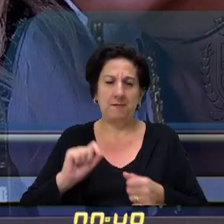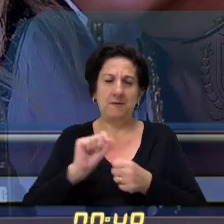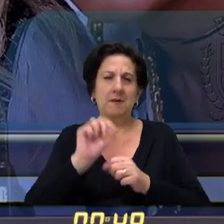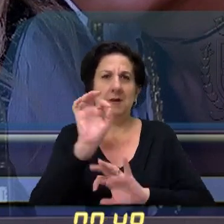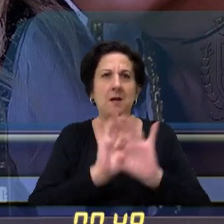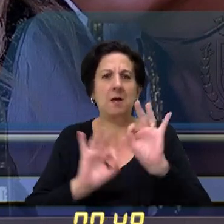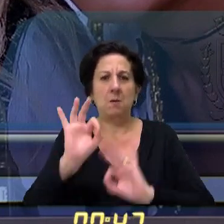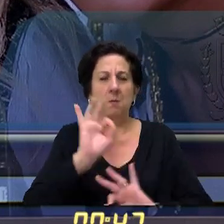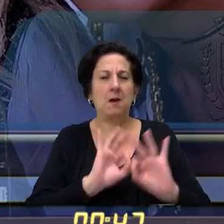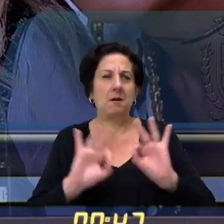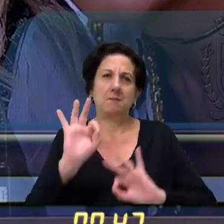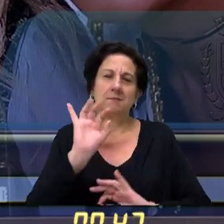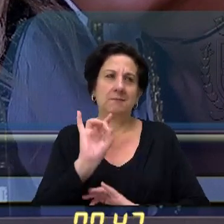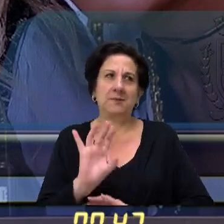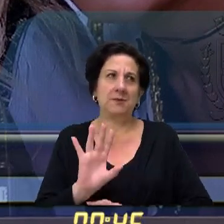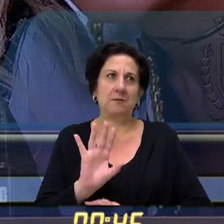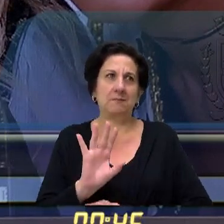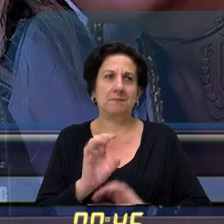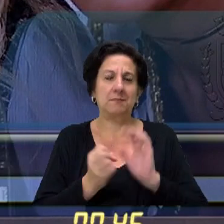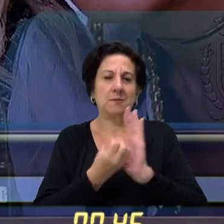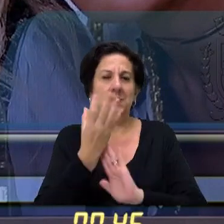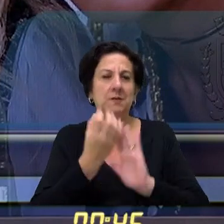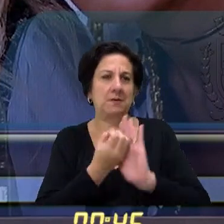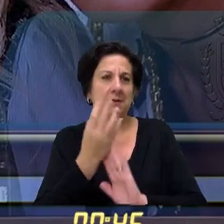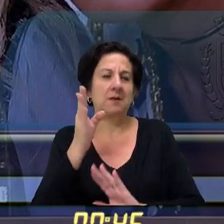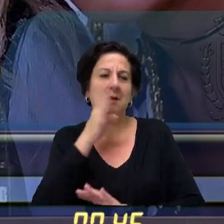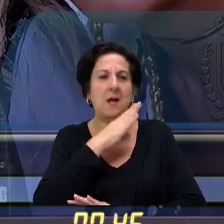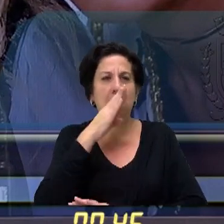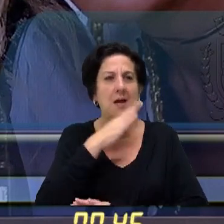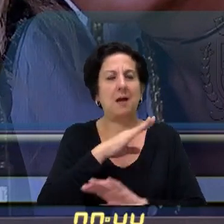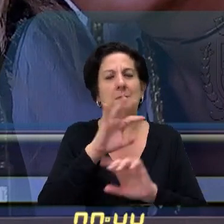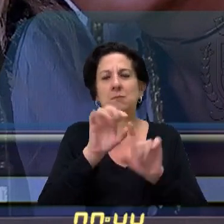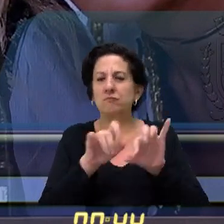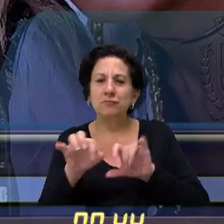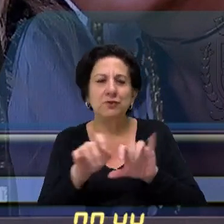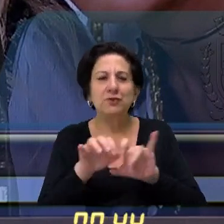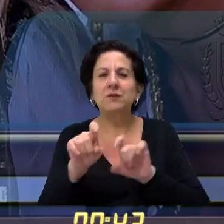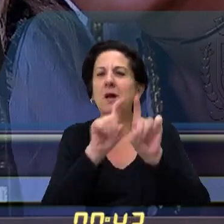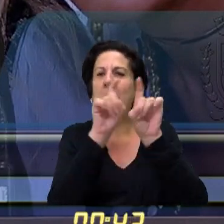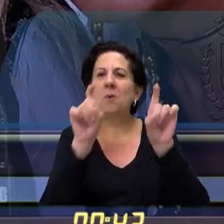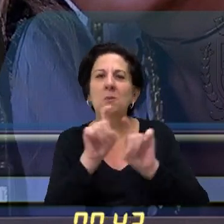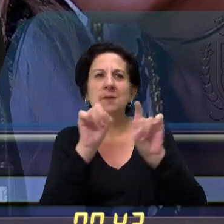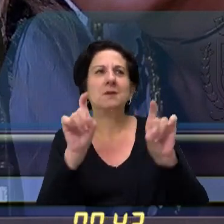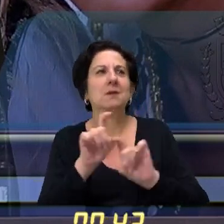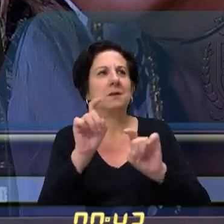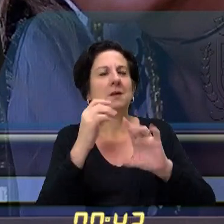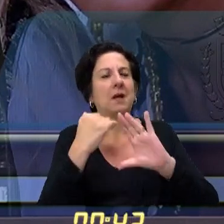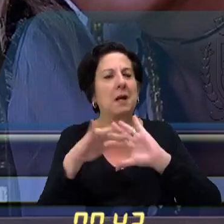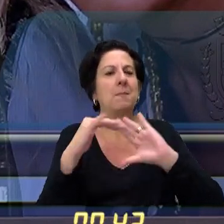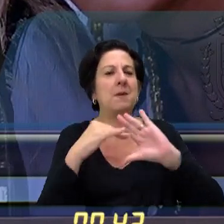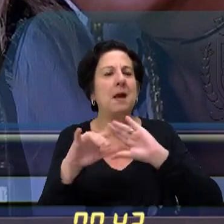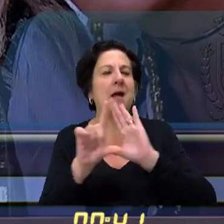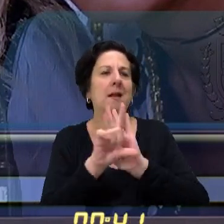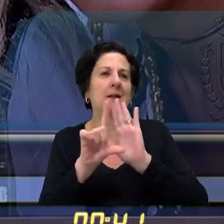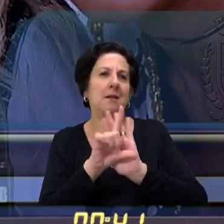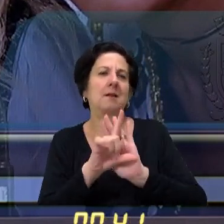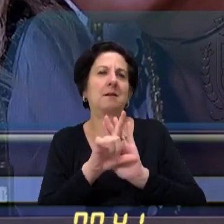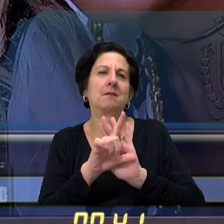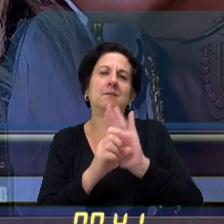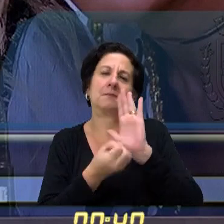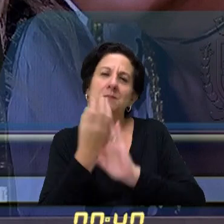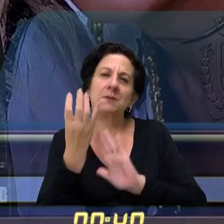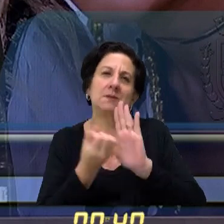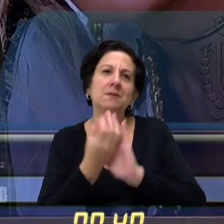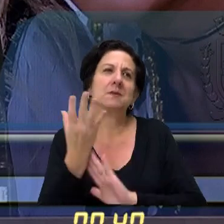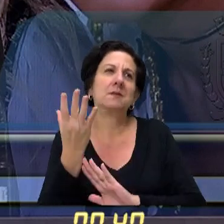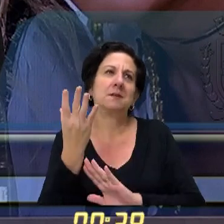essa correção que muitas vezes no apressado de encaminhar os projetos de lei, muitas vezes o